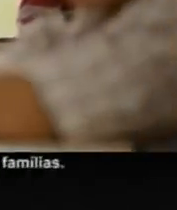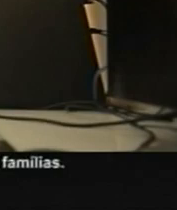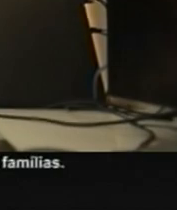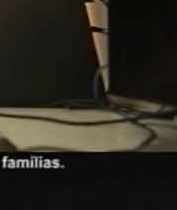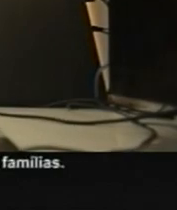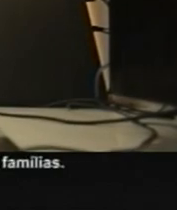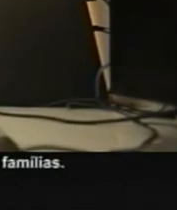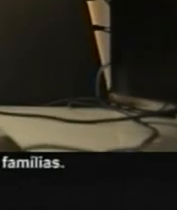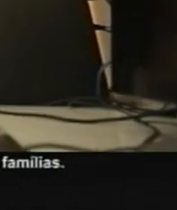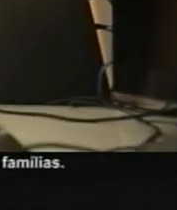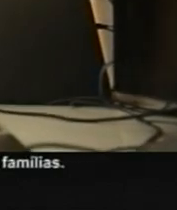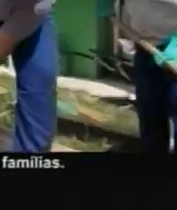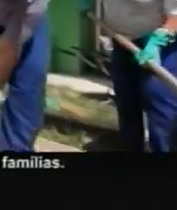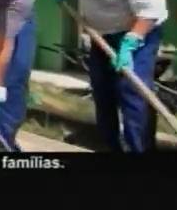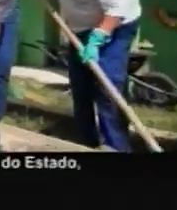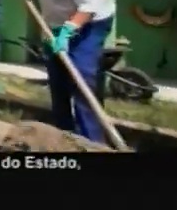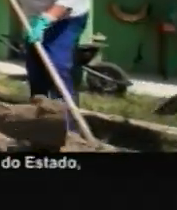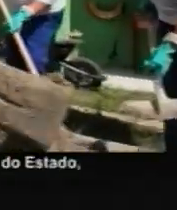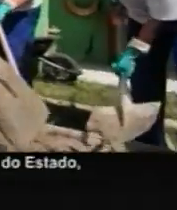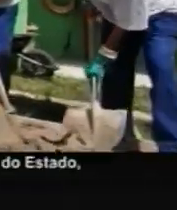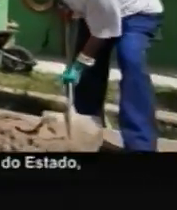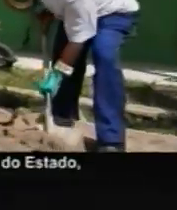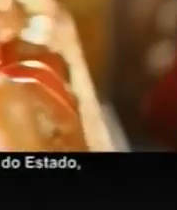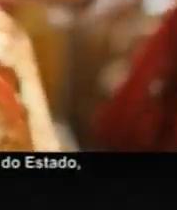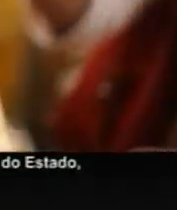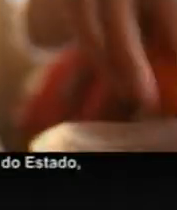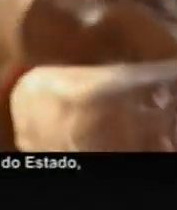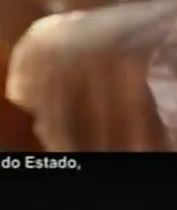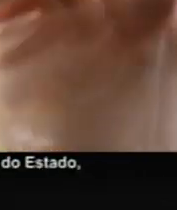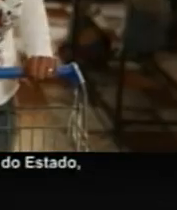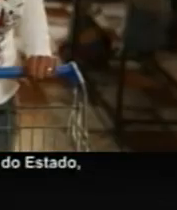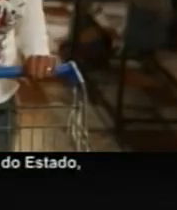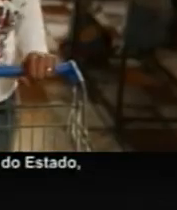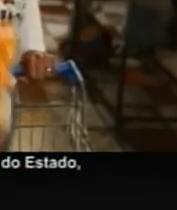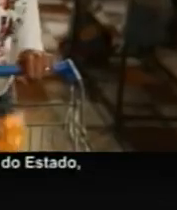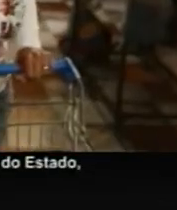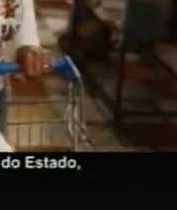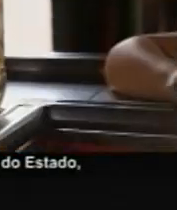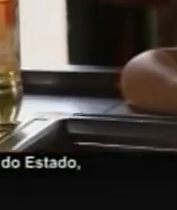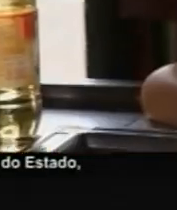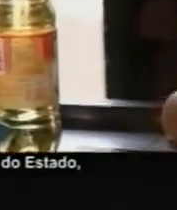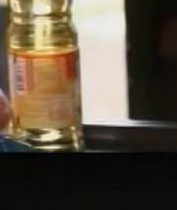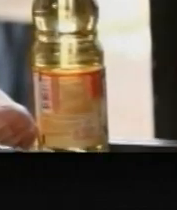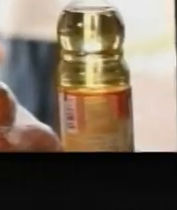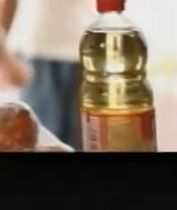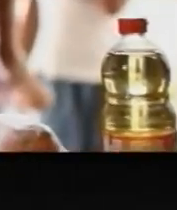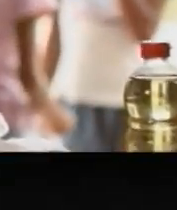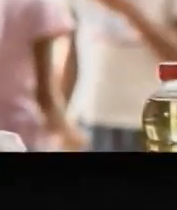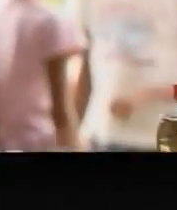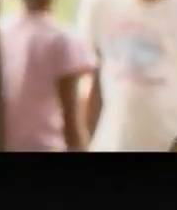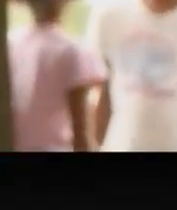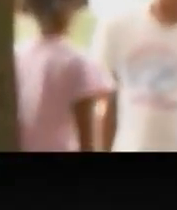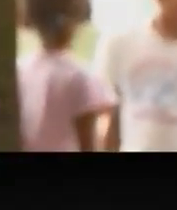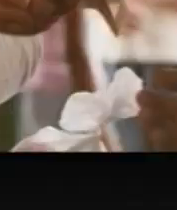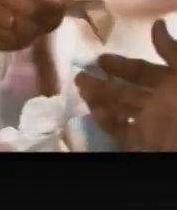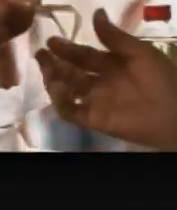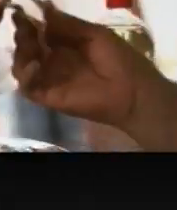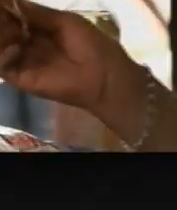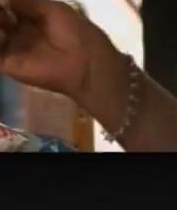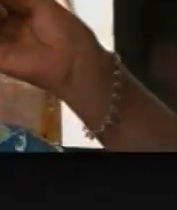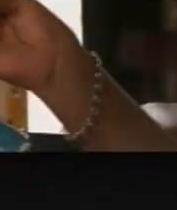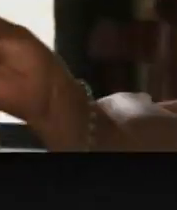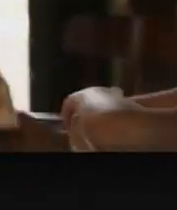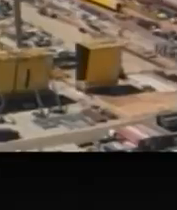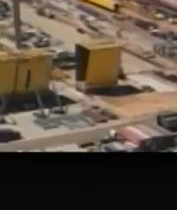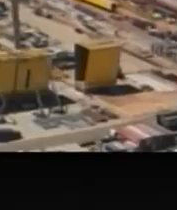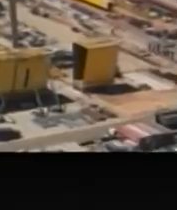a inclusão econômica das famílias. Porque para o governo federal e o governo do estado, o fim da miséria é só um